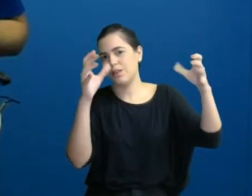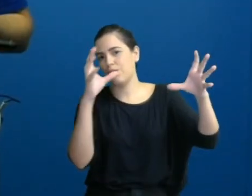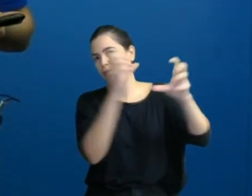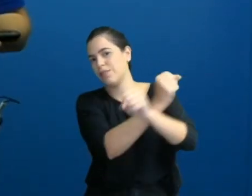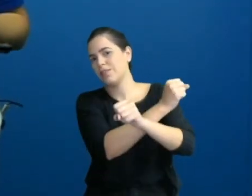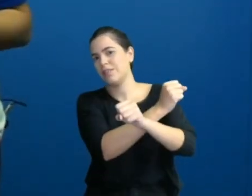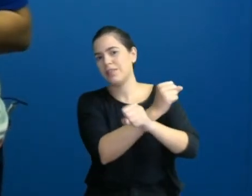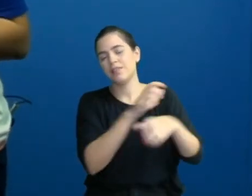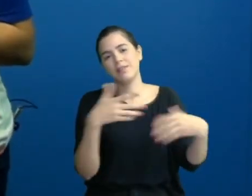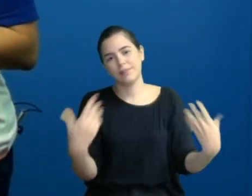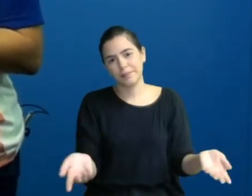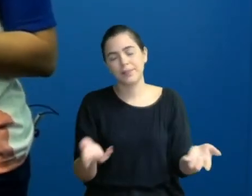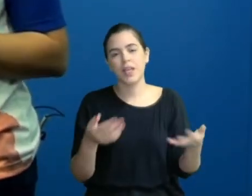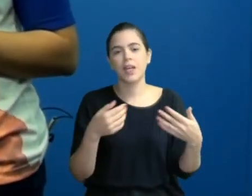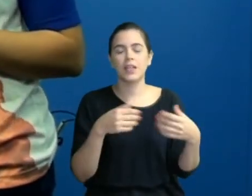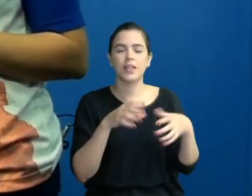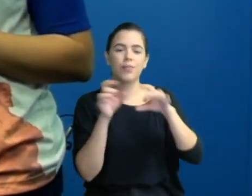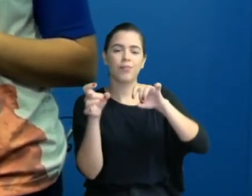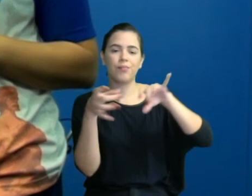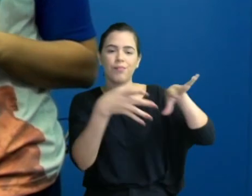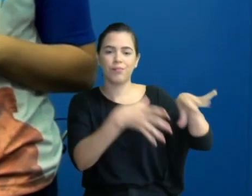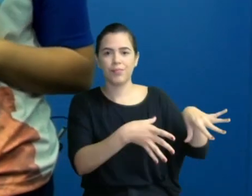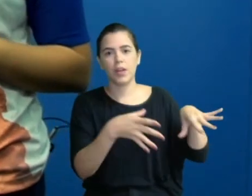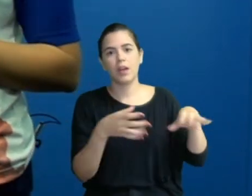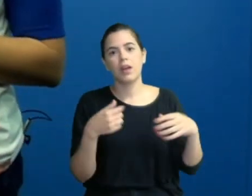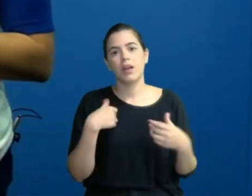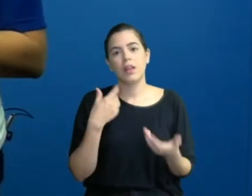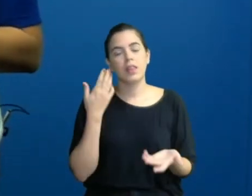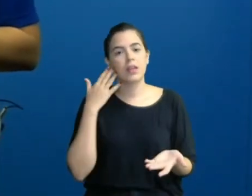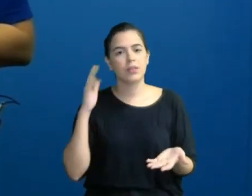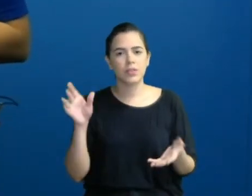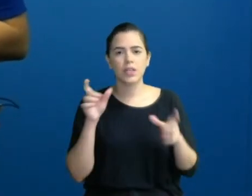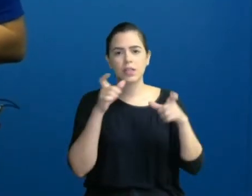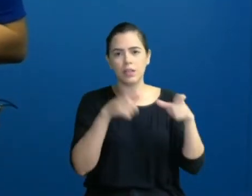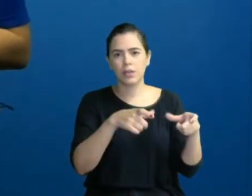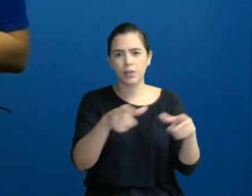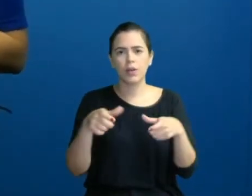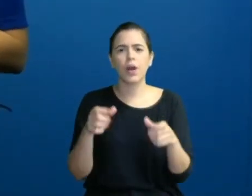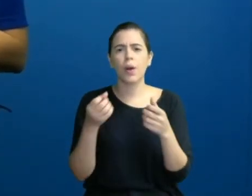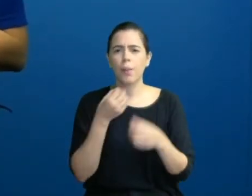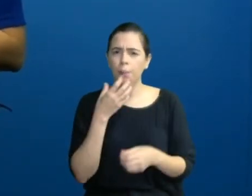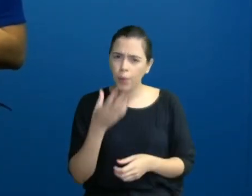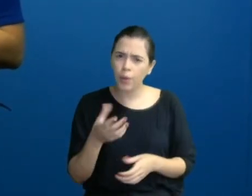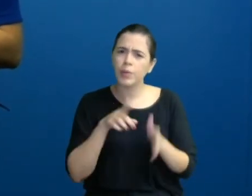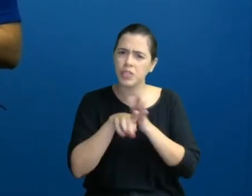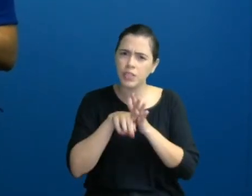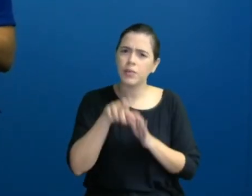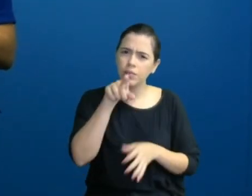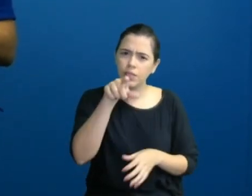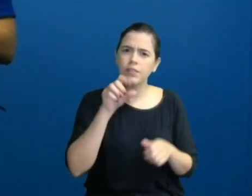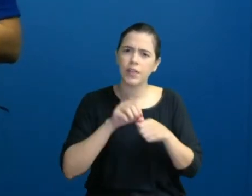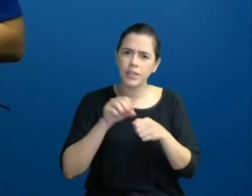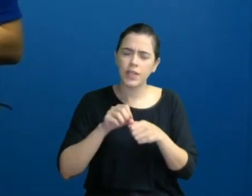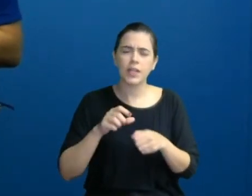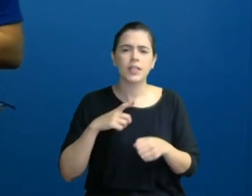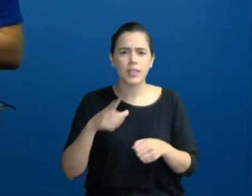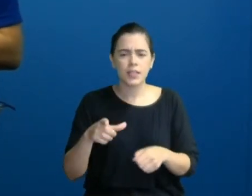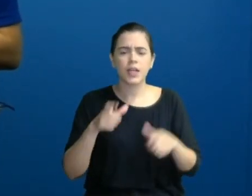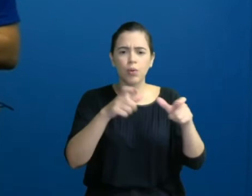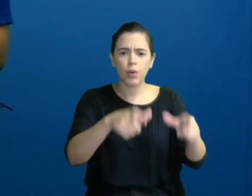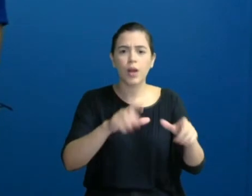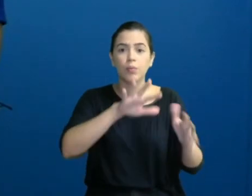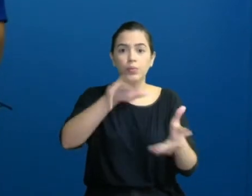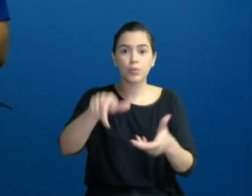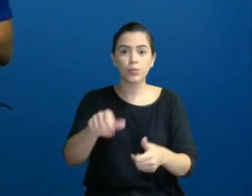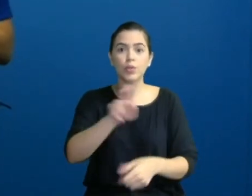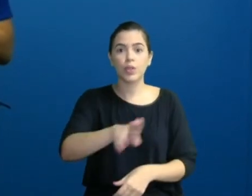Então, abriram mão dos bondes. Eu não sei se existe em algum local do mundo. Era uma boa pesquisa para você fazer. Se existe ainda algum local do mundo que utilize esse meio